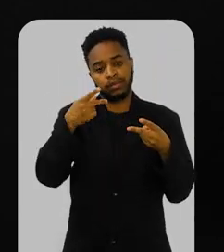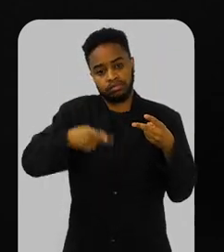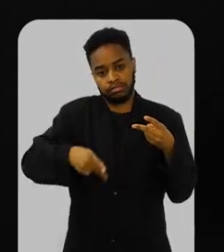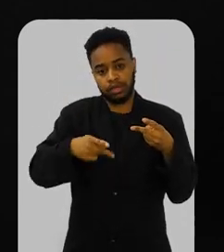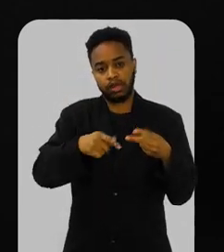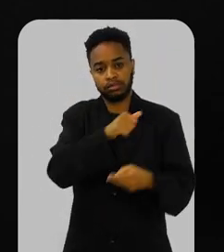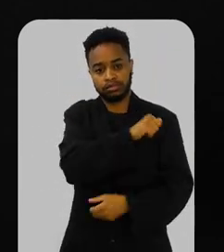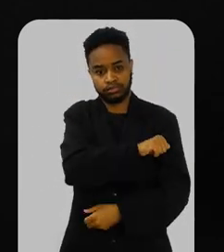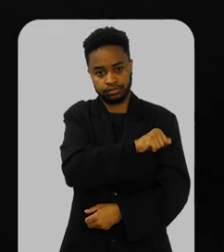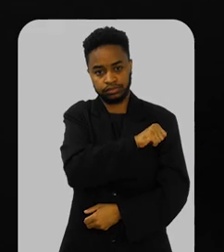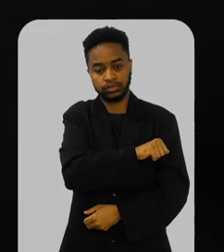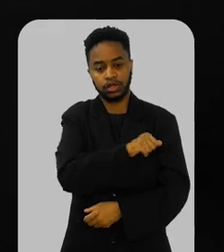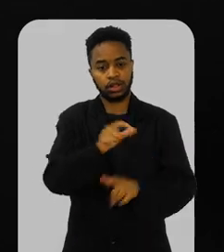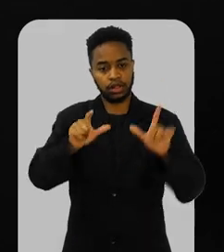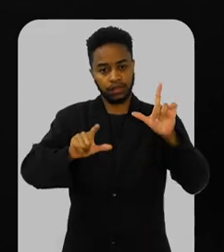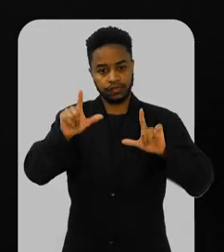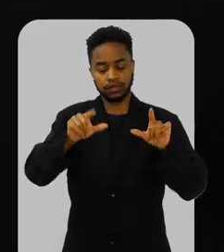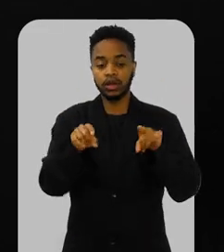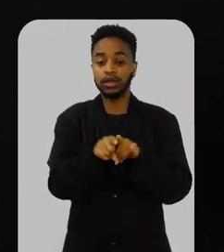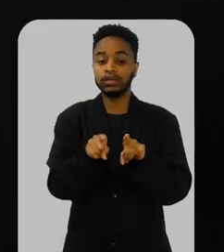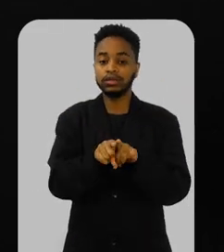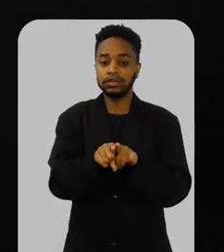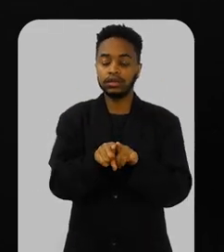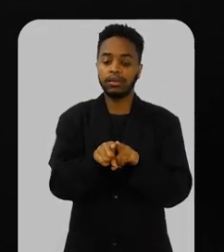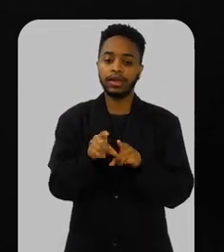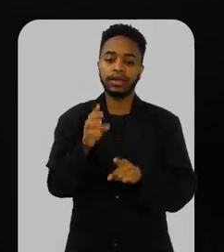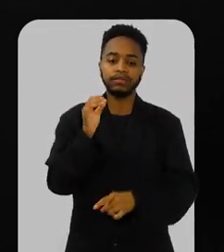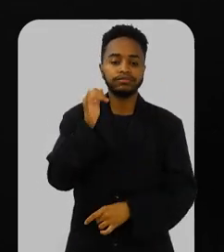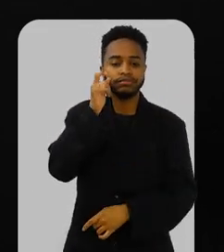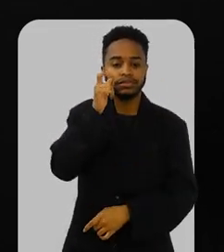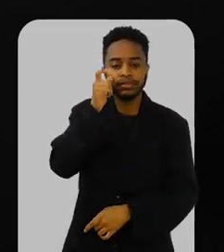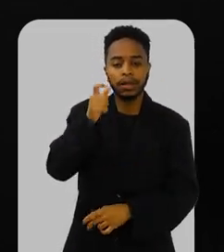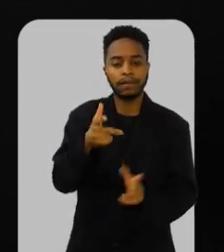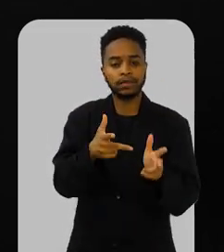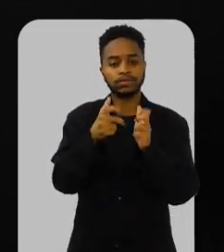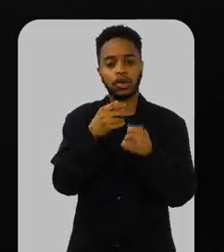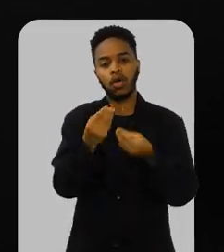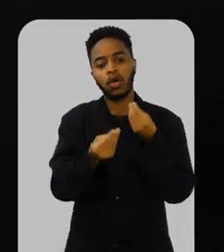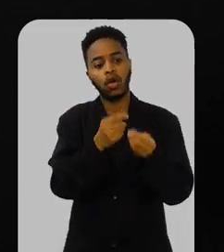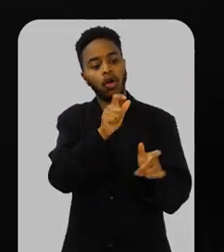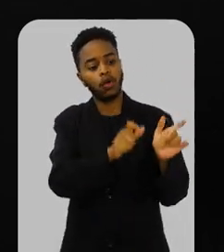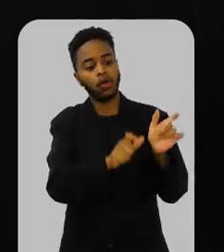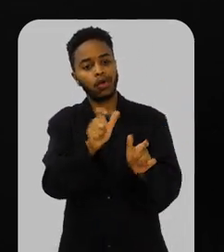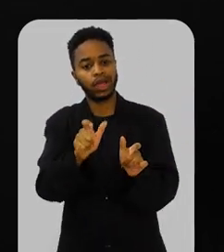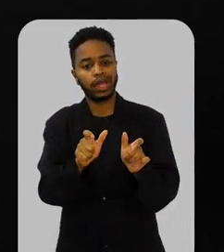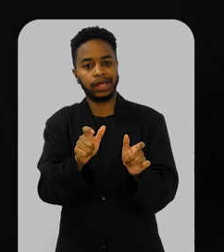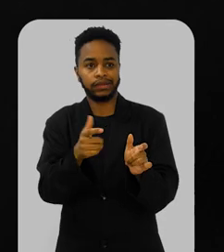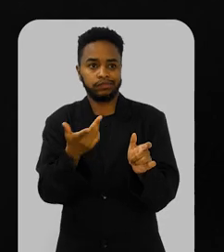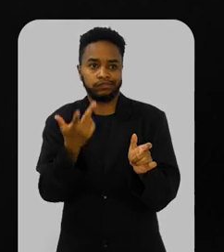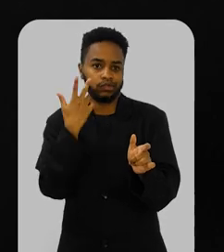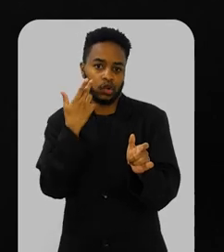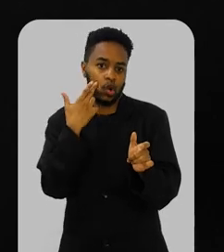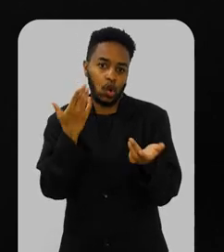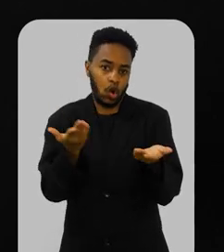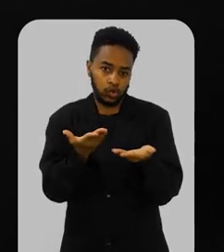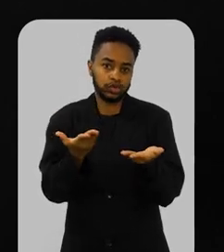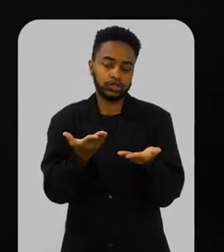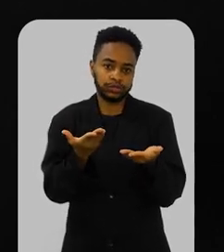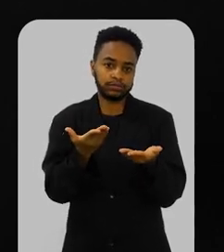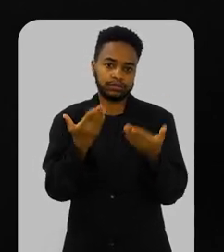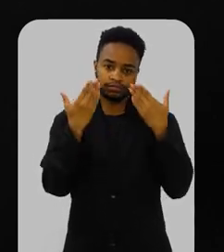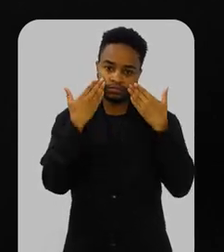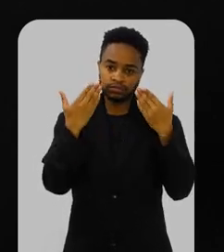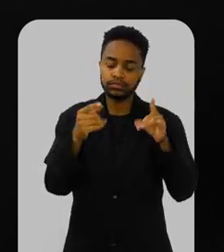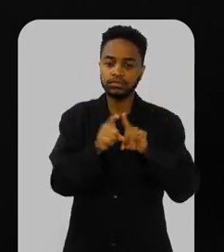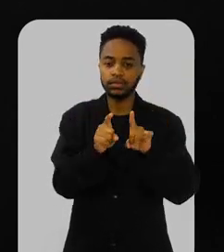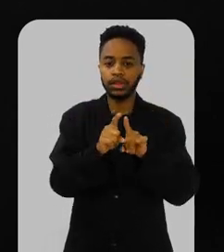grande emissora daqui. Então, o bacana de ver como as pessoas... não só a gente, que é a pessoa comum hoje no dia a dia, mas